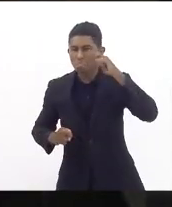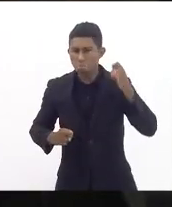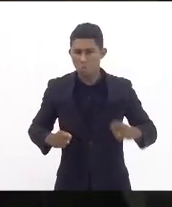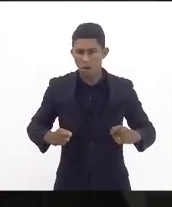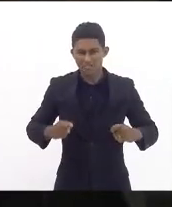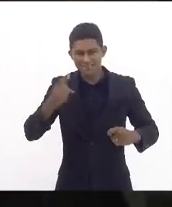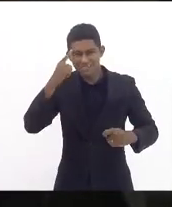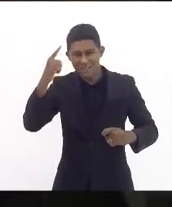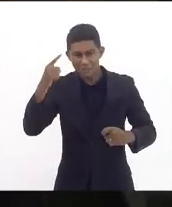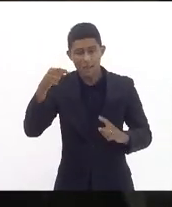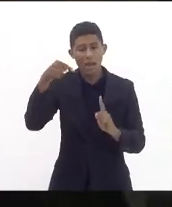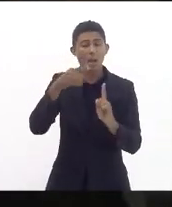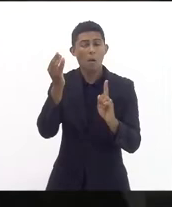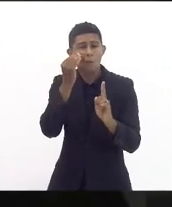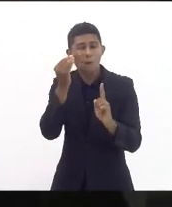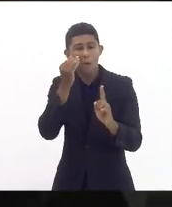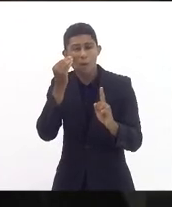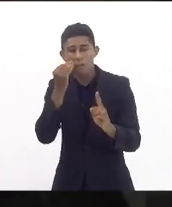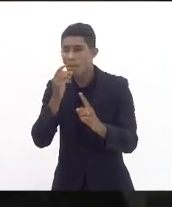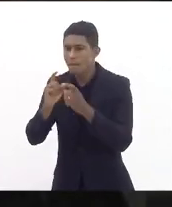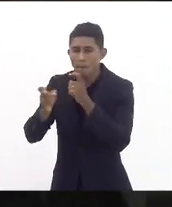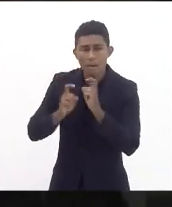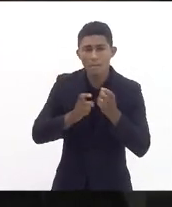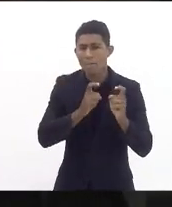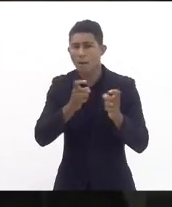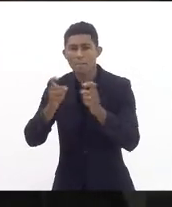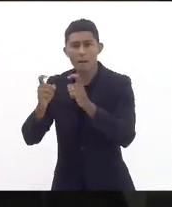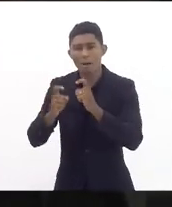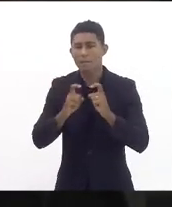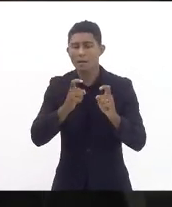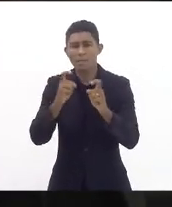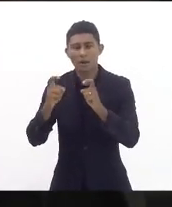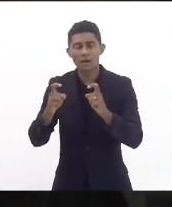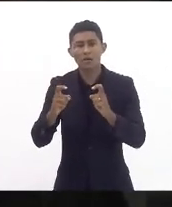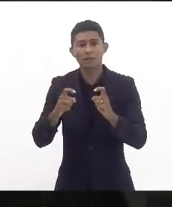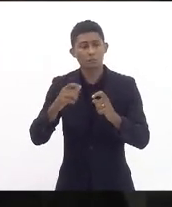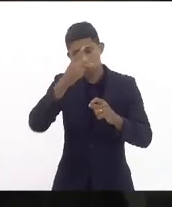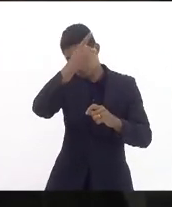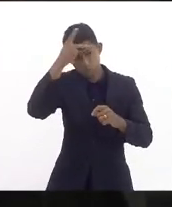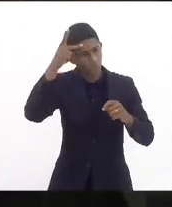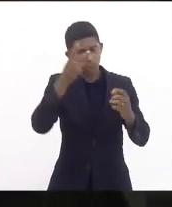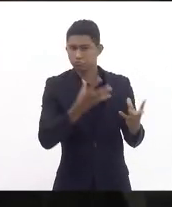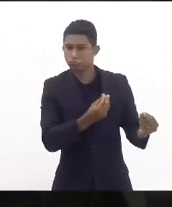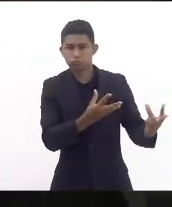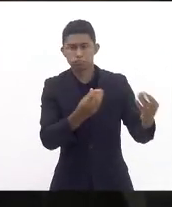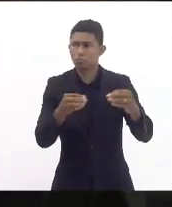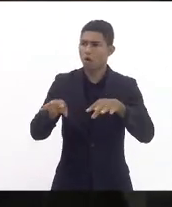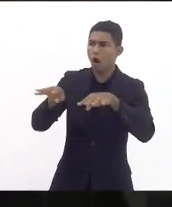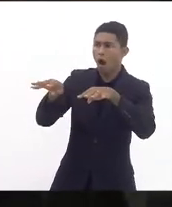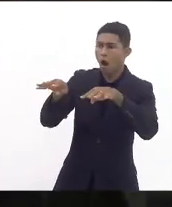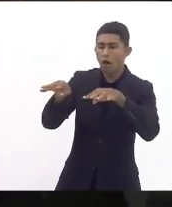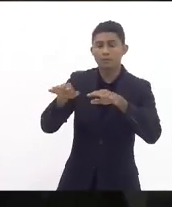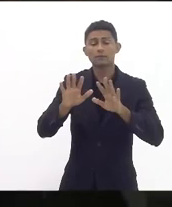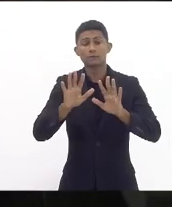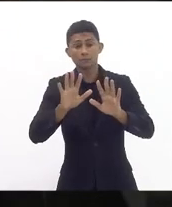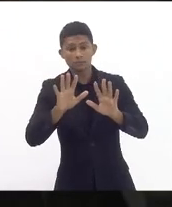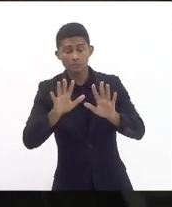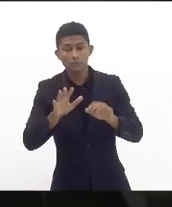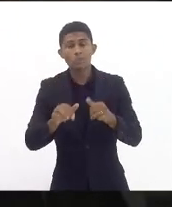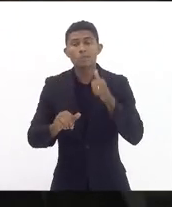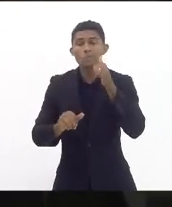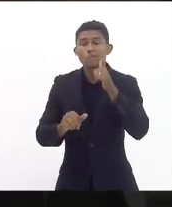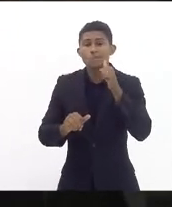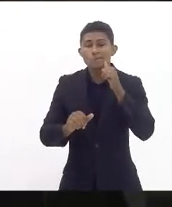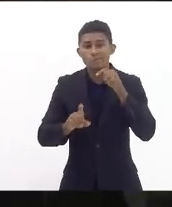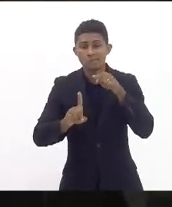o cotidiano da política na França quem cresceu e a senhora Ela é bem que